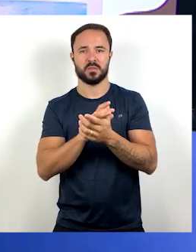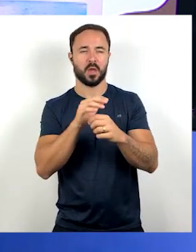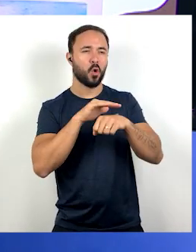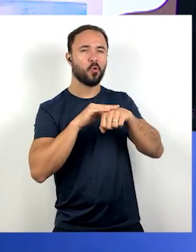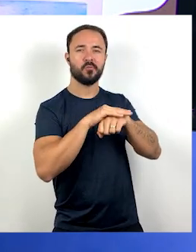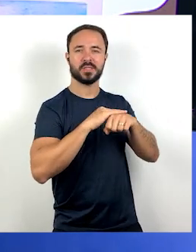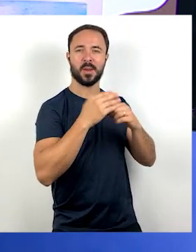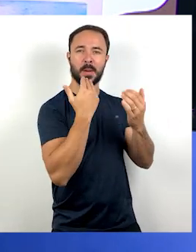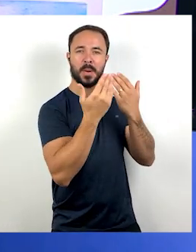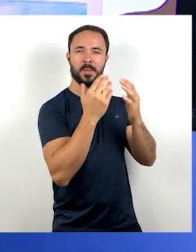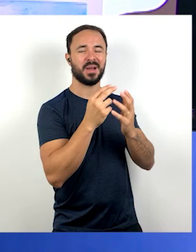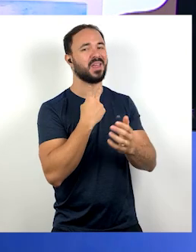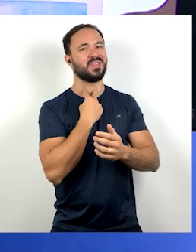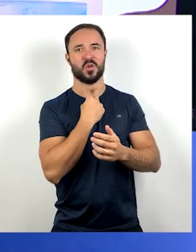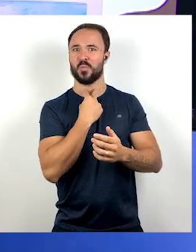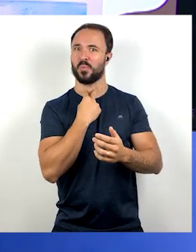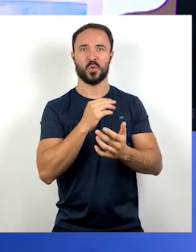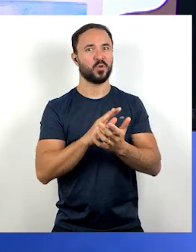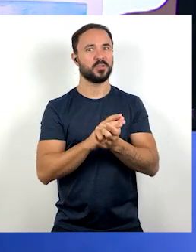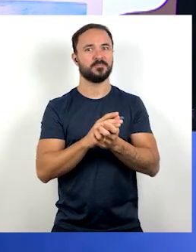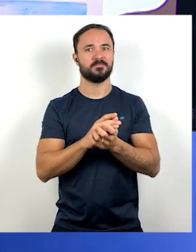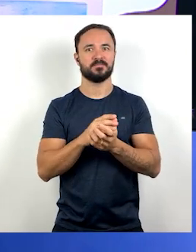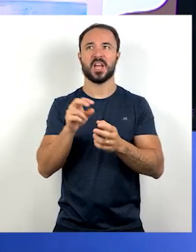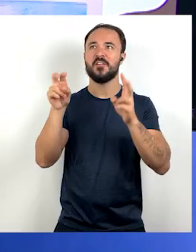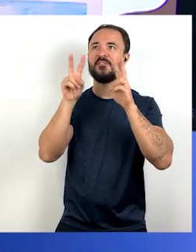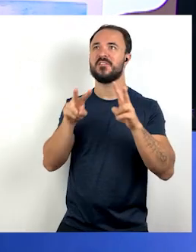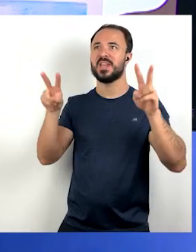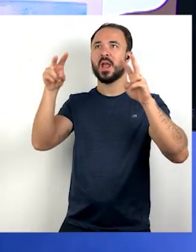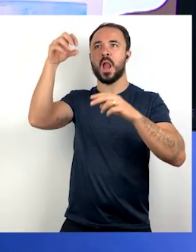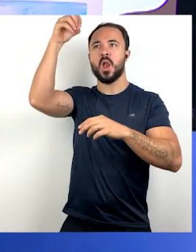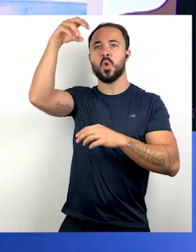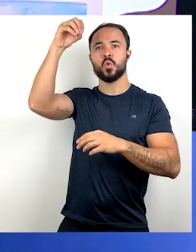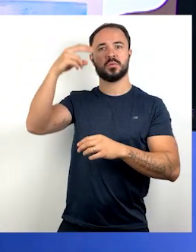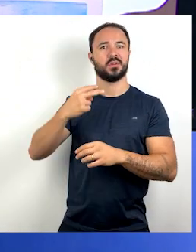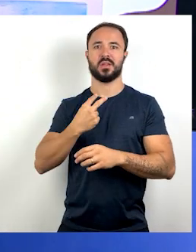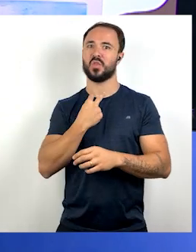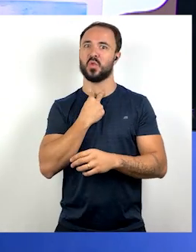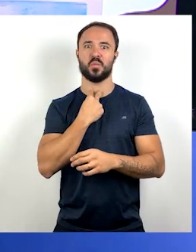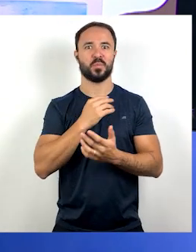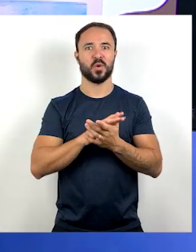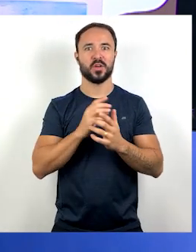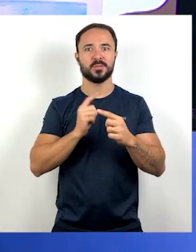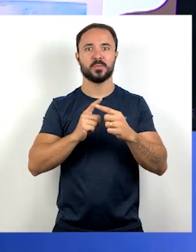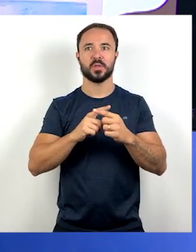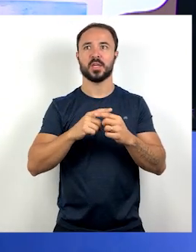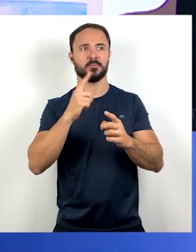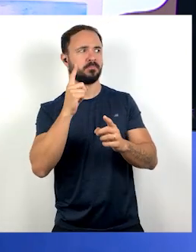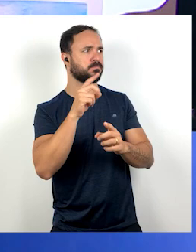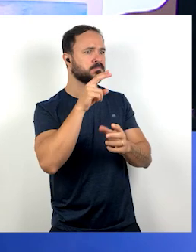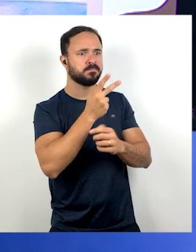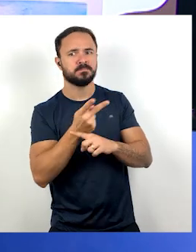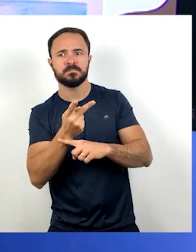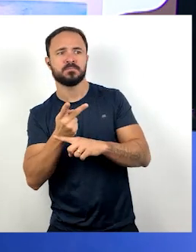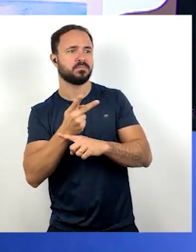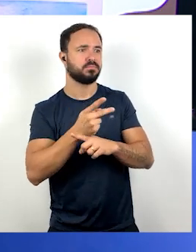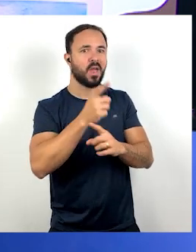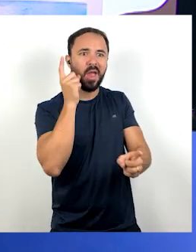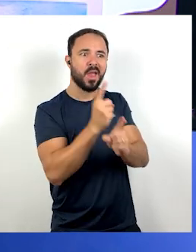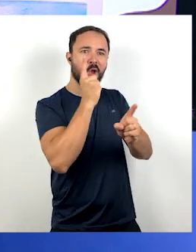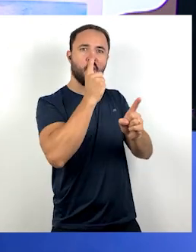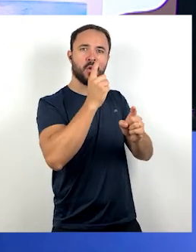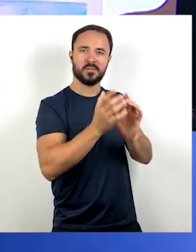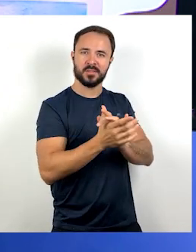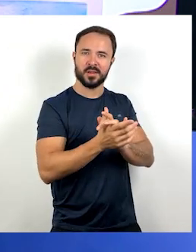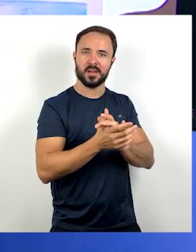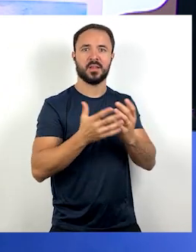podem conversar, eles não podem acender luzes, fazer fumaça, nada. Porque tudo chama a atenção do inimigo, que